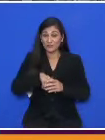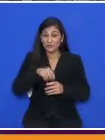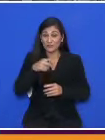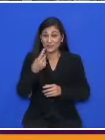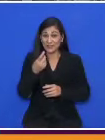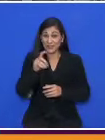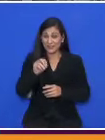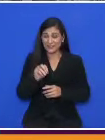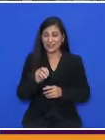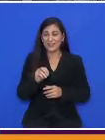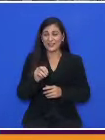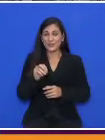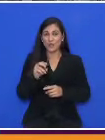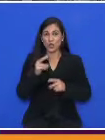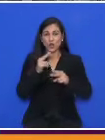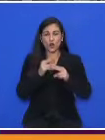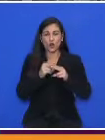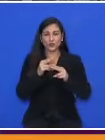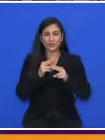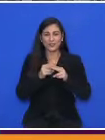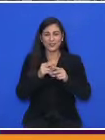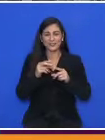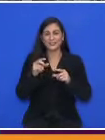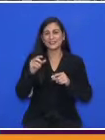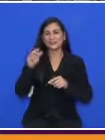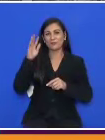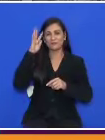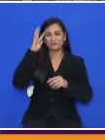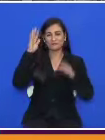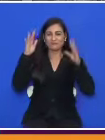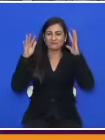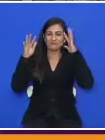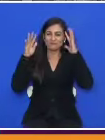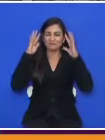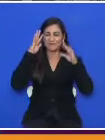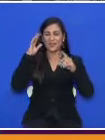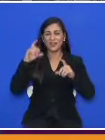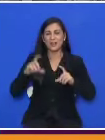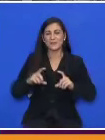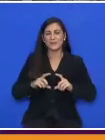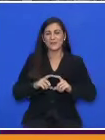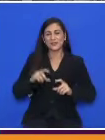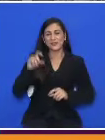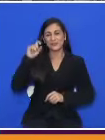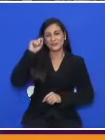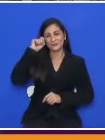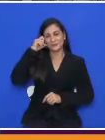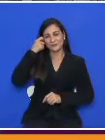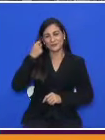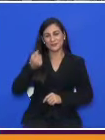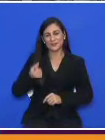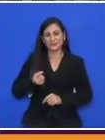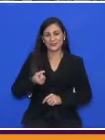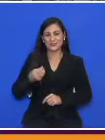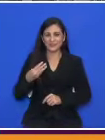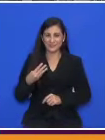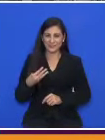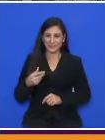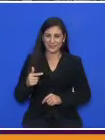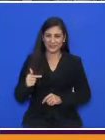números. Loterias Caixa, já pensou? Bola preta, número 37.